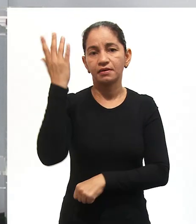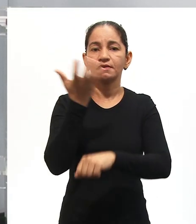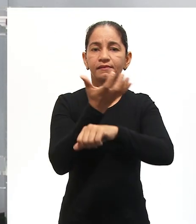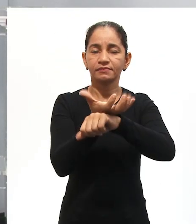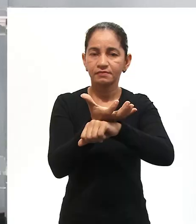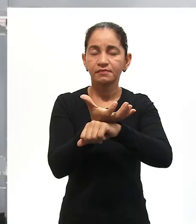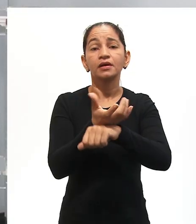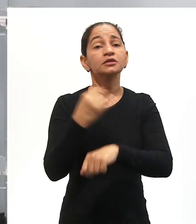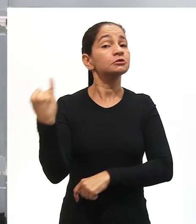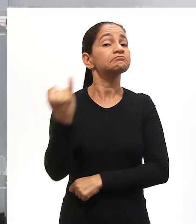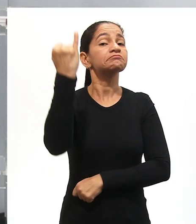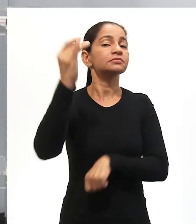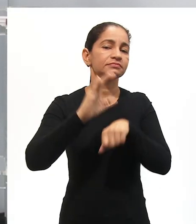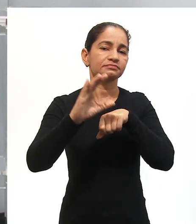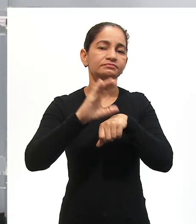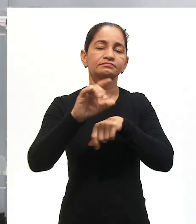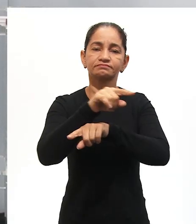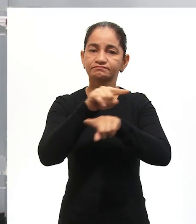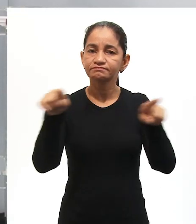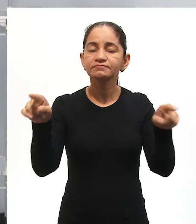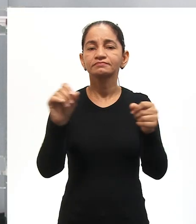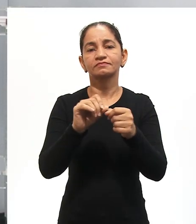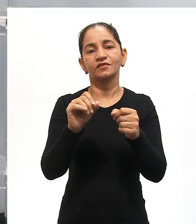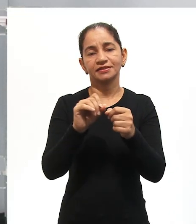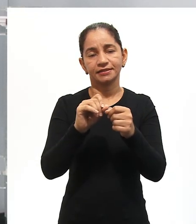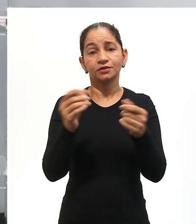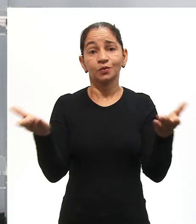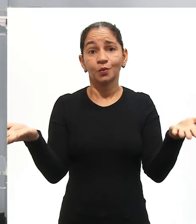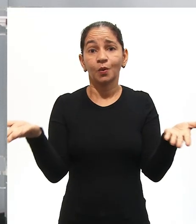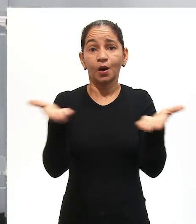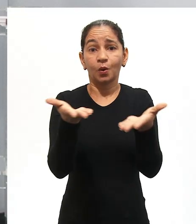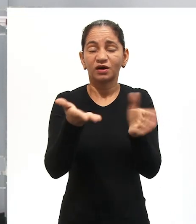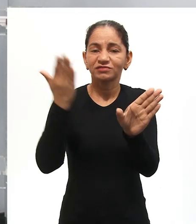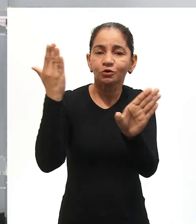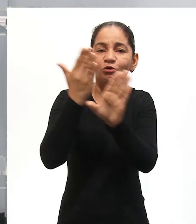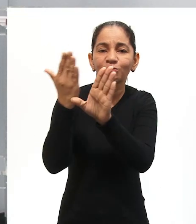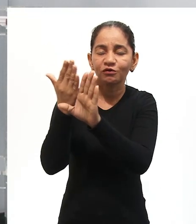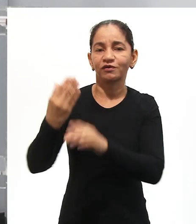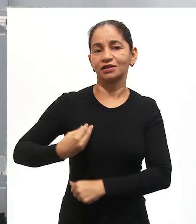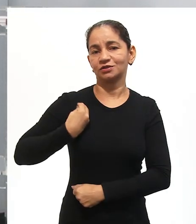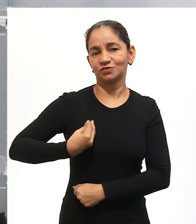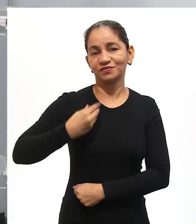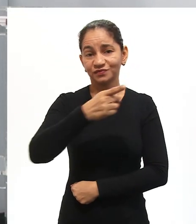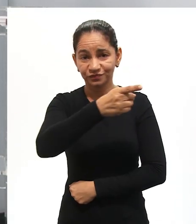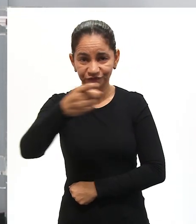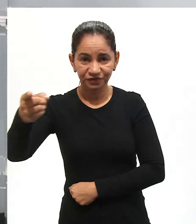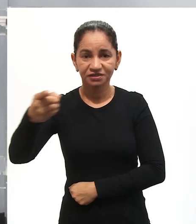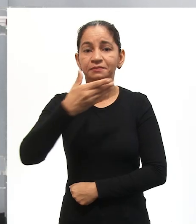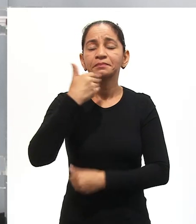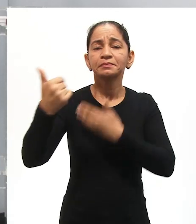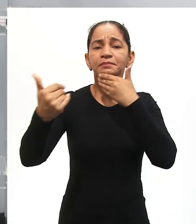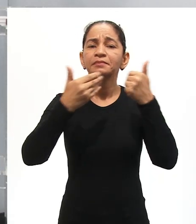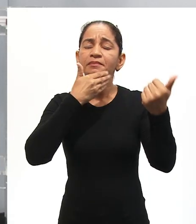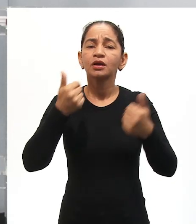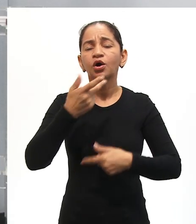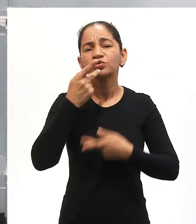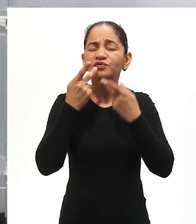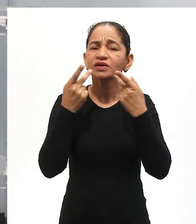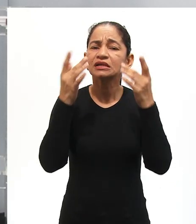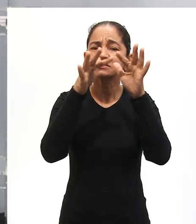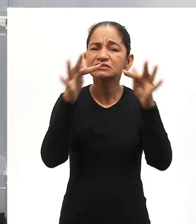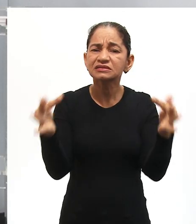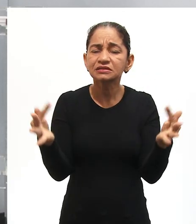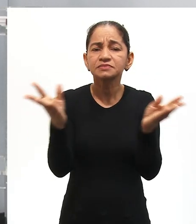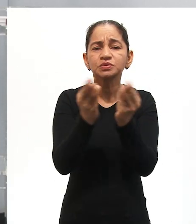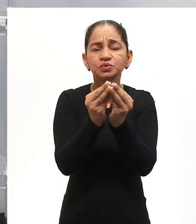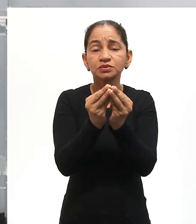disciplinas desse curso tão importante que vai ratificar, melhorar as palavras que eu estou usando aqui